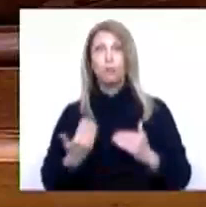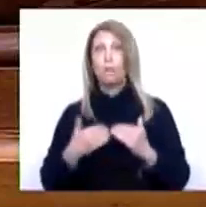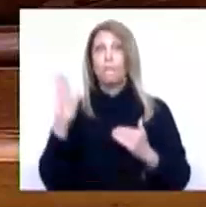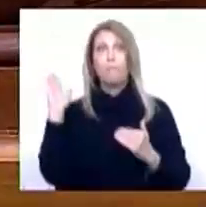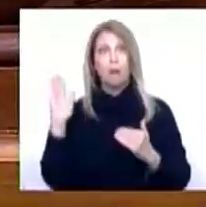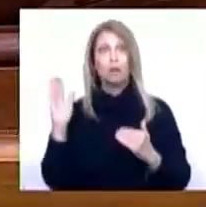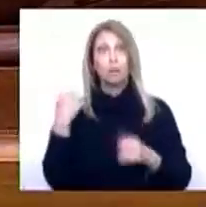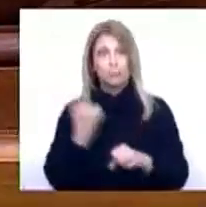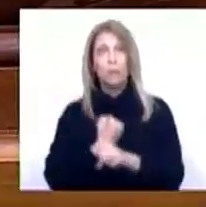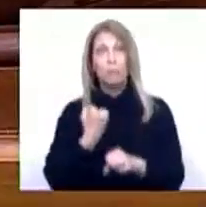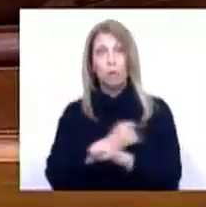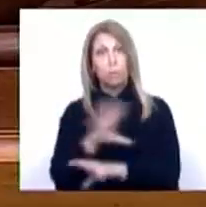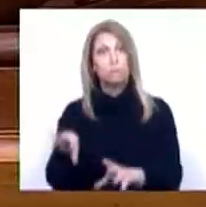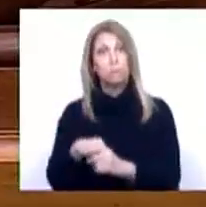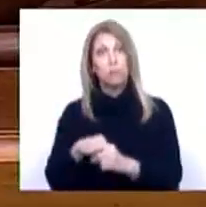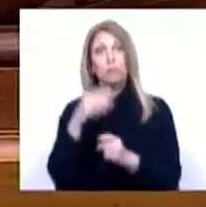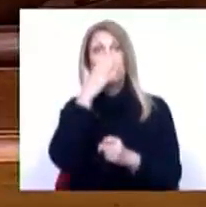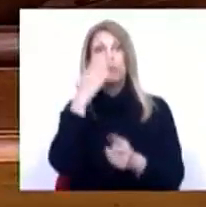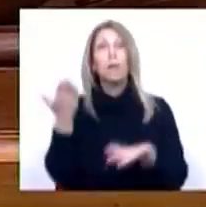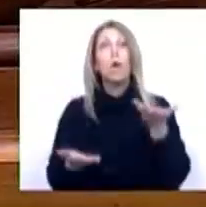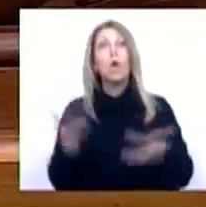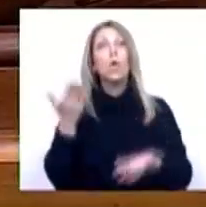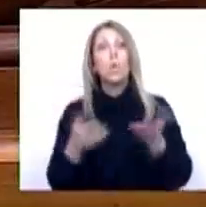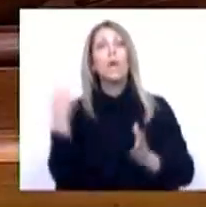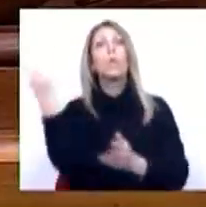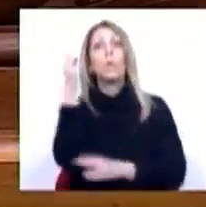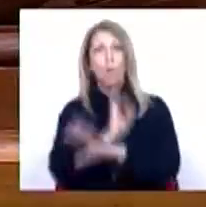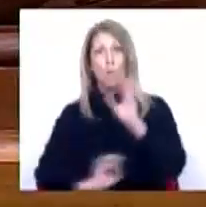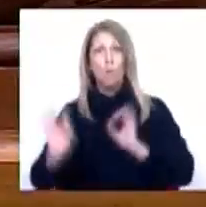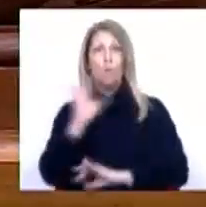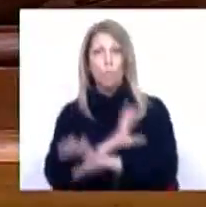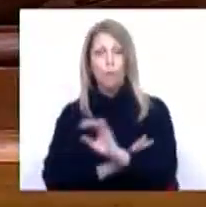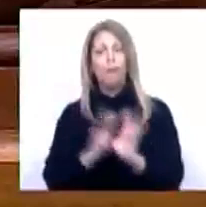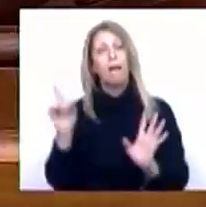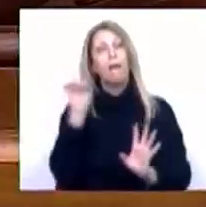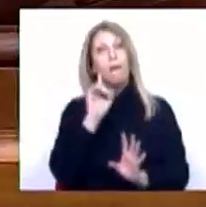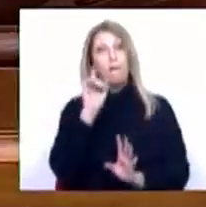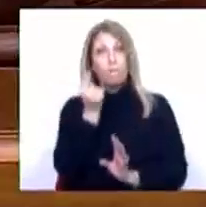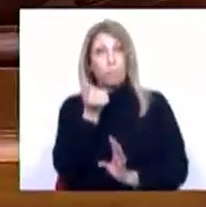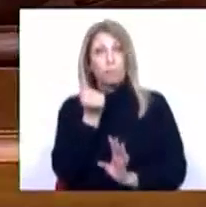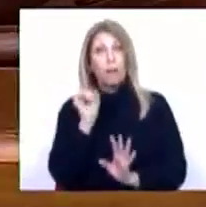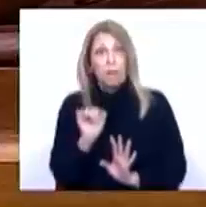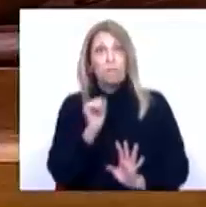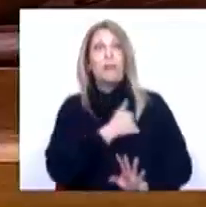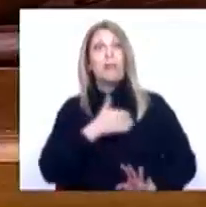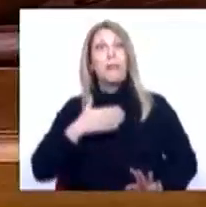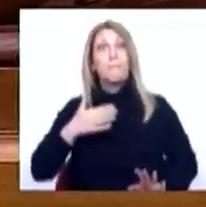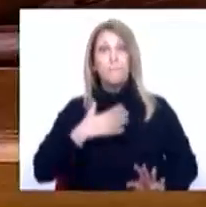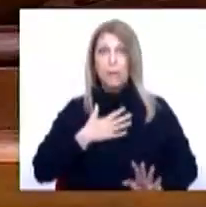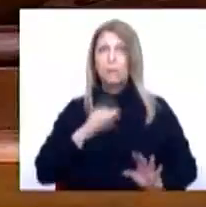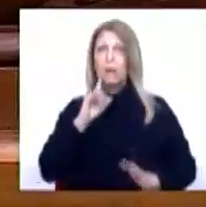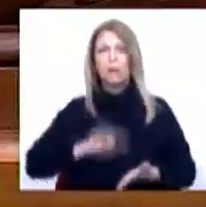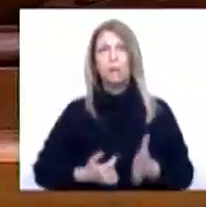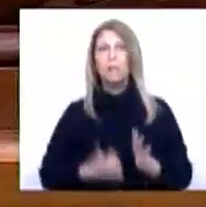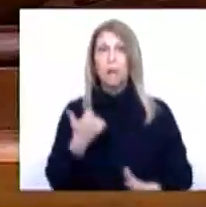trabalhador é dos mais baixos quando comparamos com a União Europeia. A capitalização das empresas é decisiva, porque não há crescimento